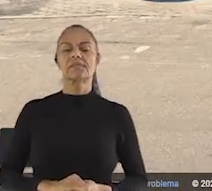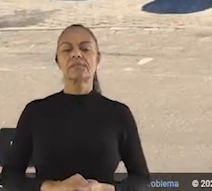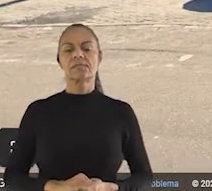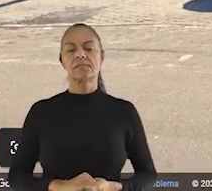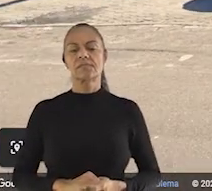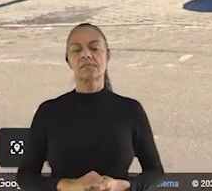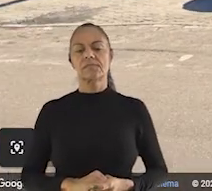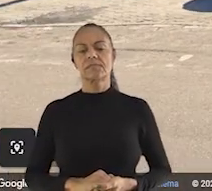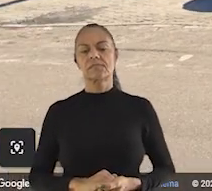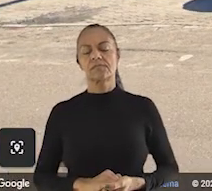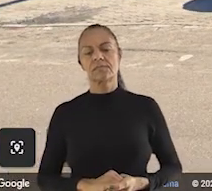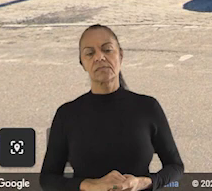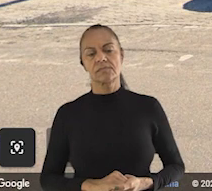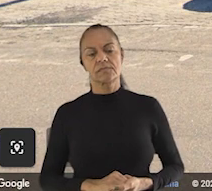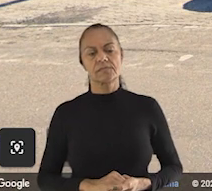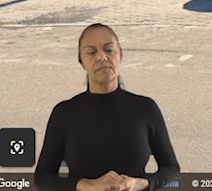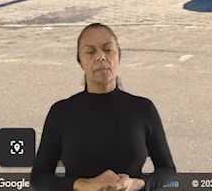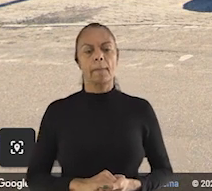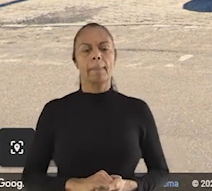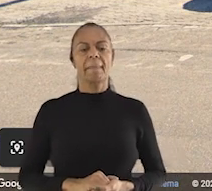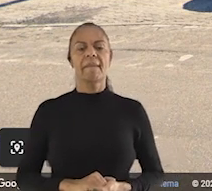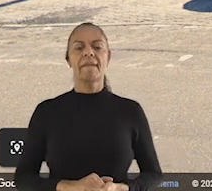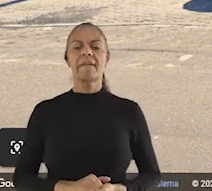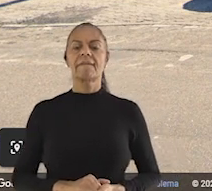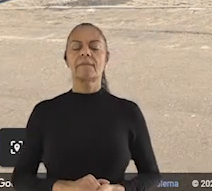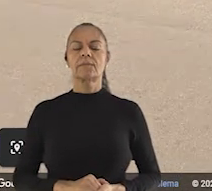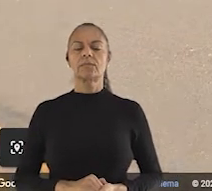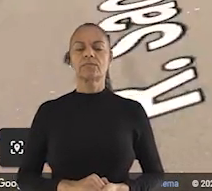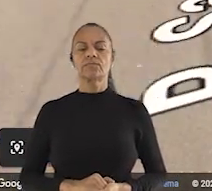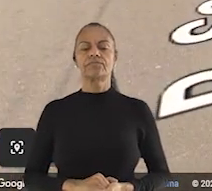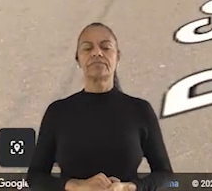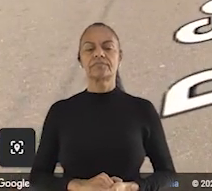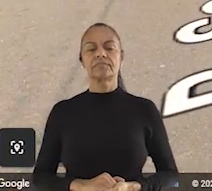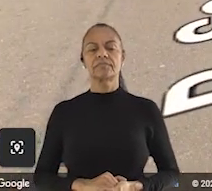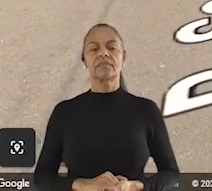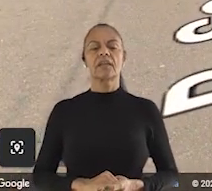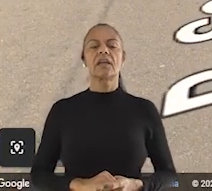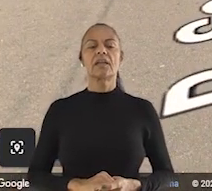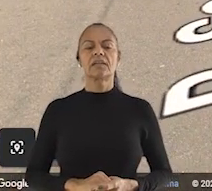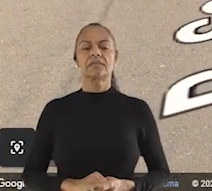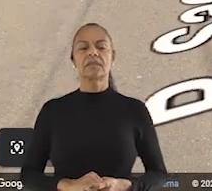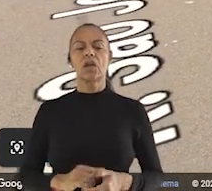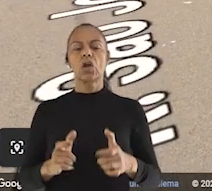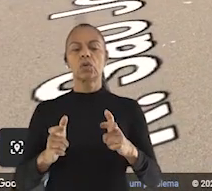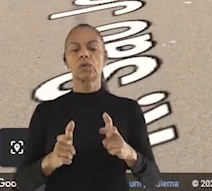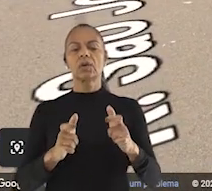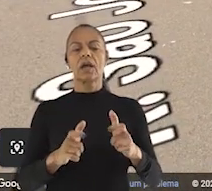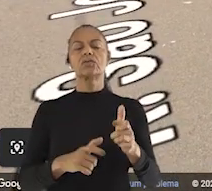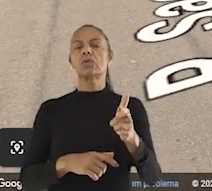Ó, a fachada do Teatro Universitário. E vamos passear